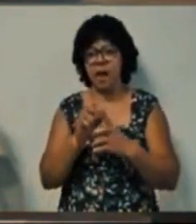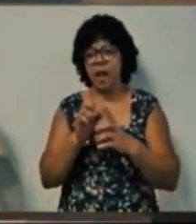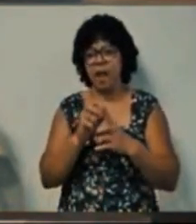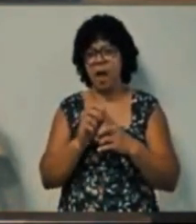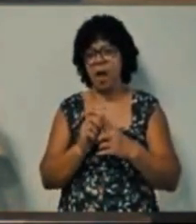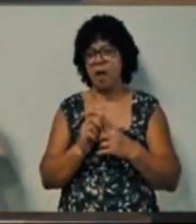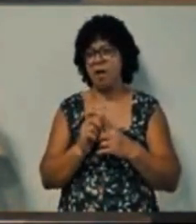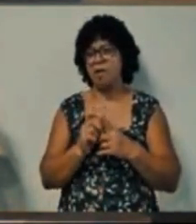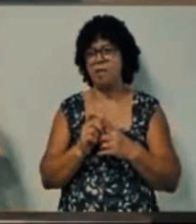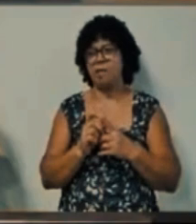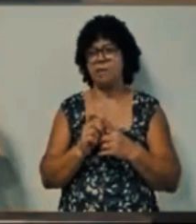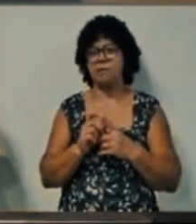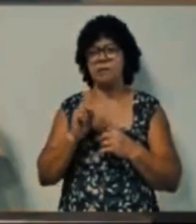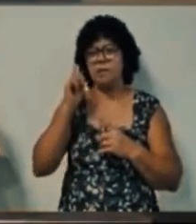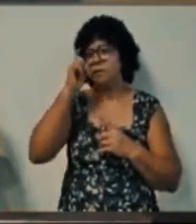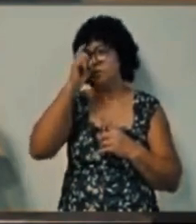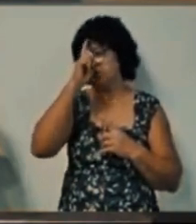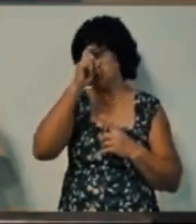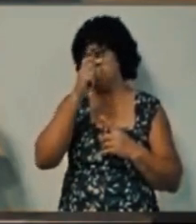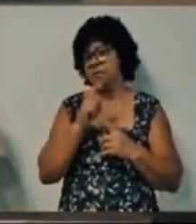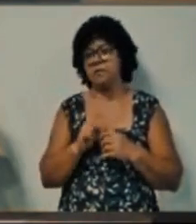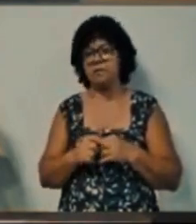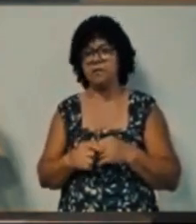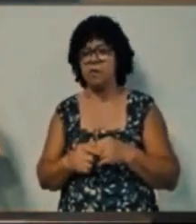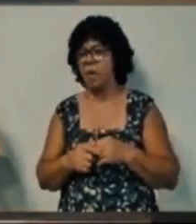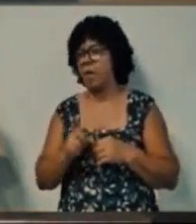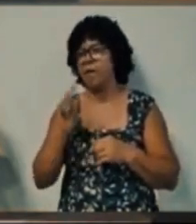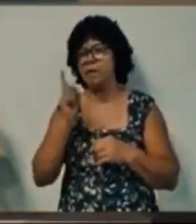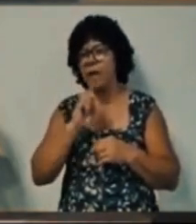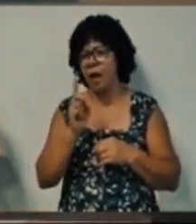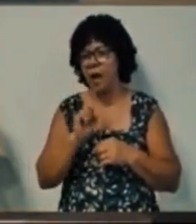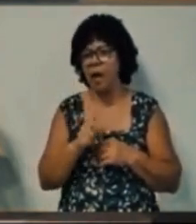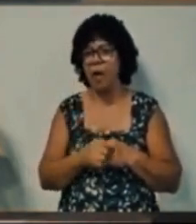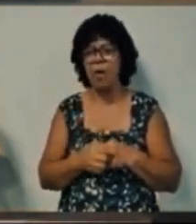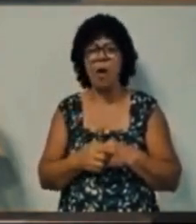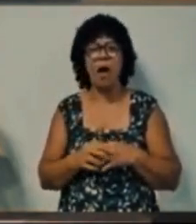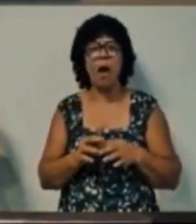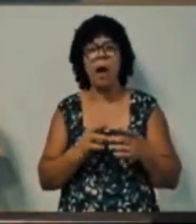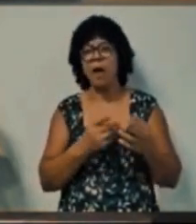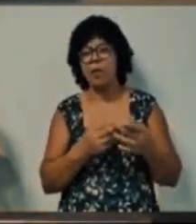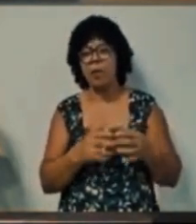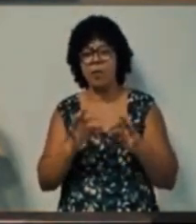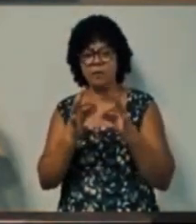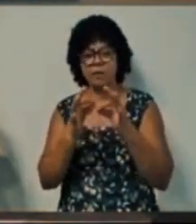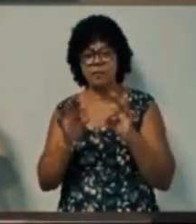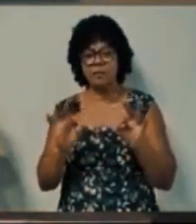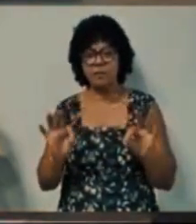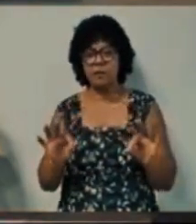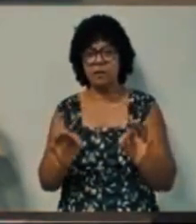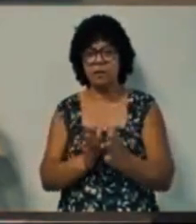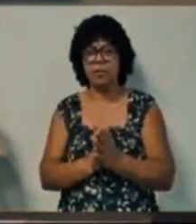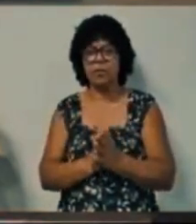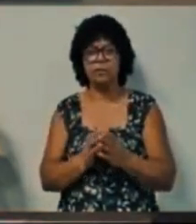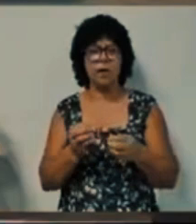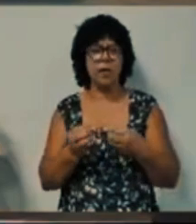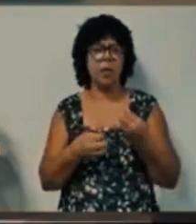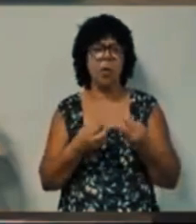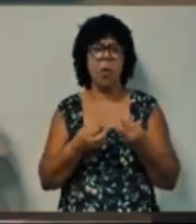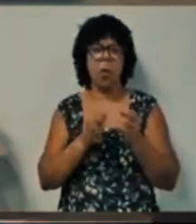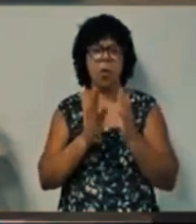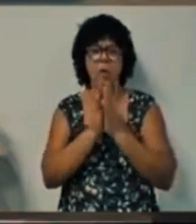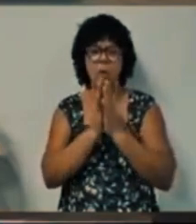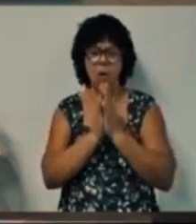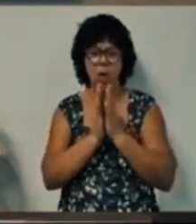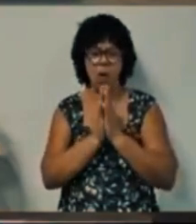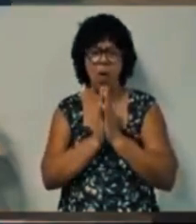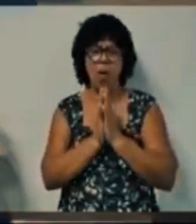esperando relacionamento. Elas estão esperando ver como é que tu ora, como é que tu se comporta, como é que é o crente, como é que o